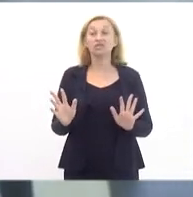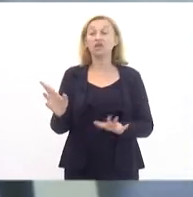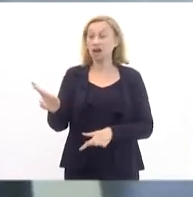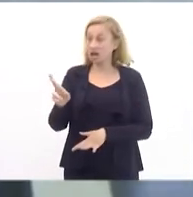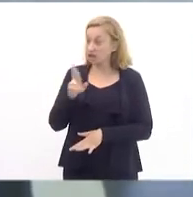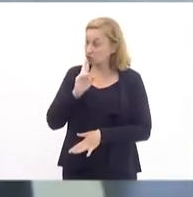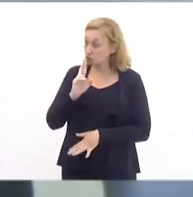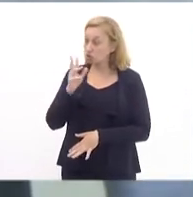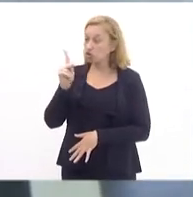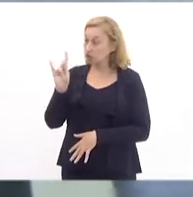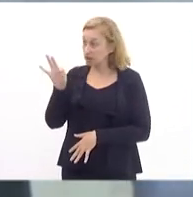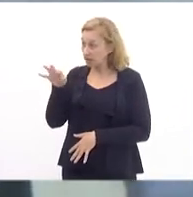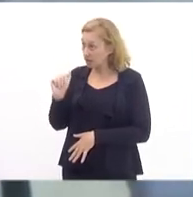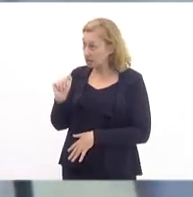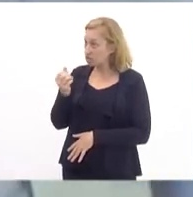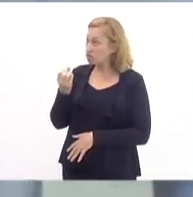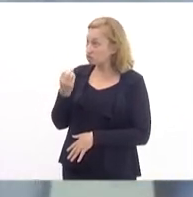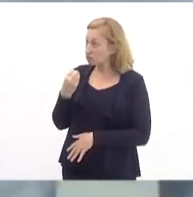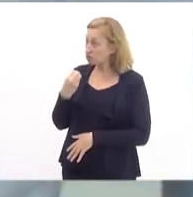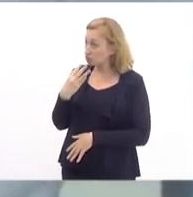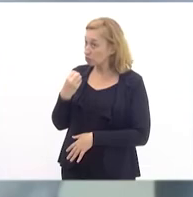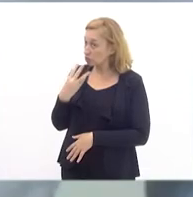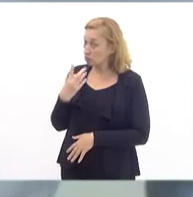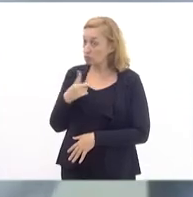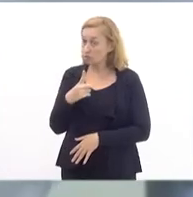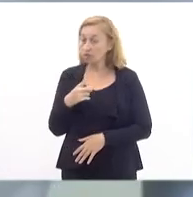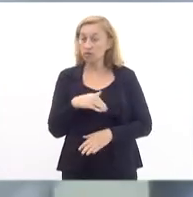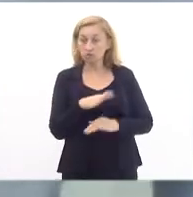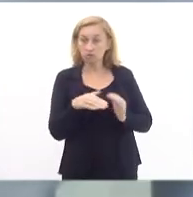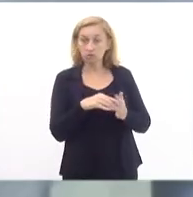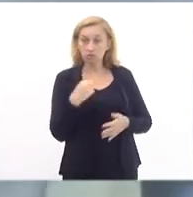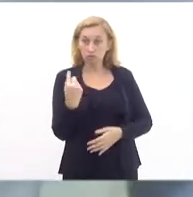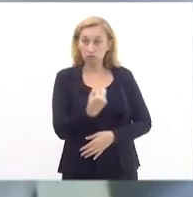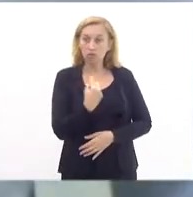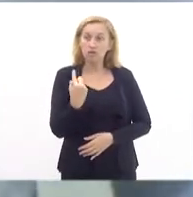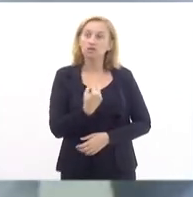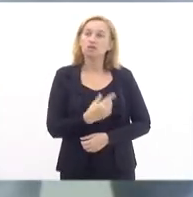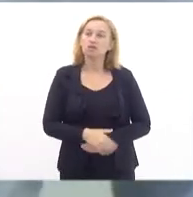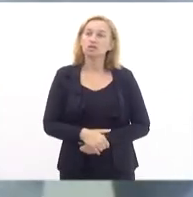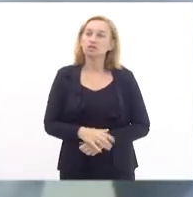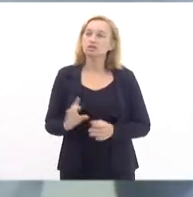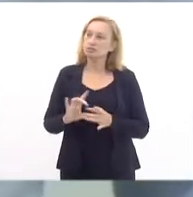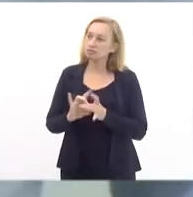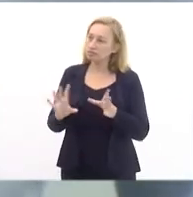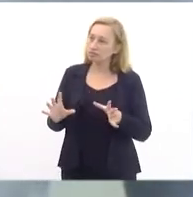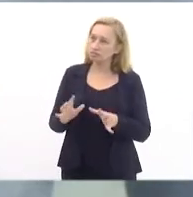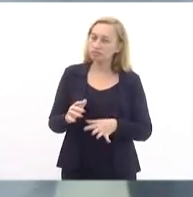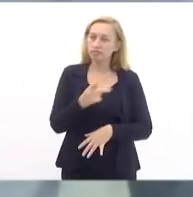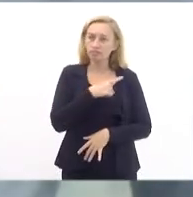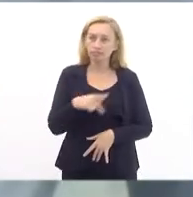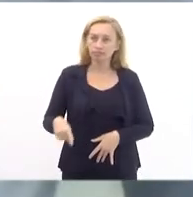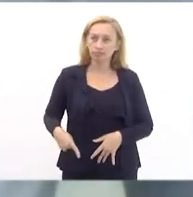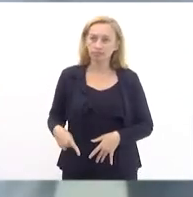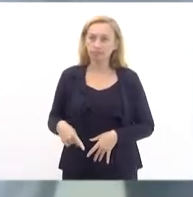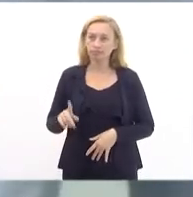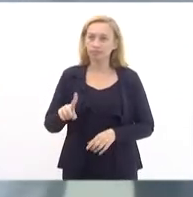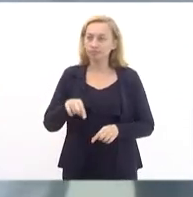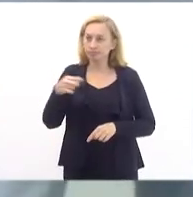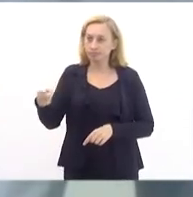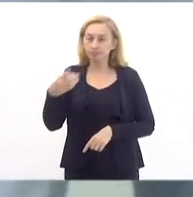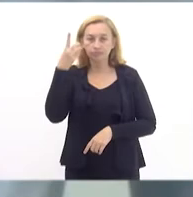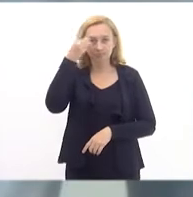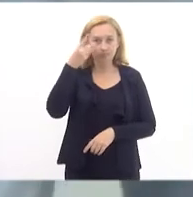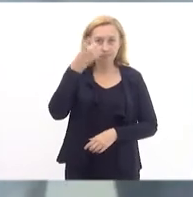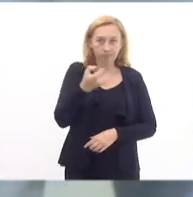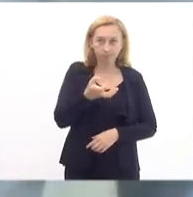respostas que a Kátia já deu aos nossos companheiros. E libero Vossa Excelência para passar para outro